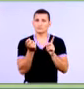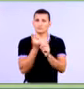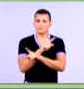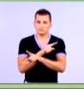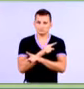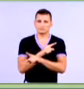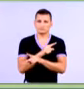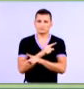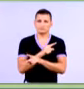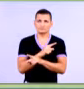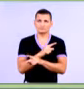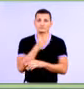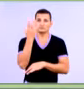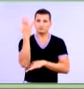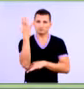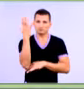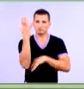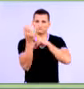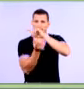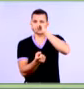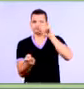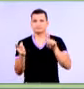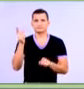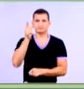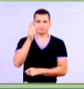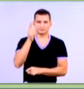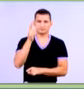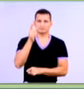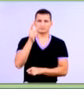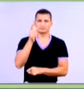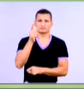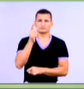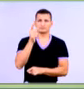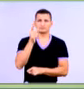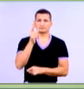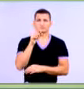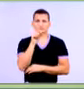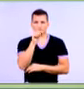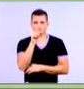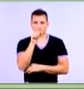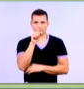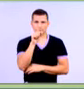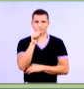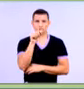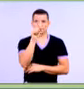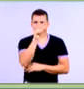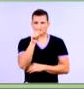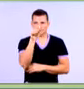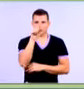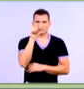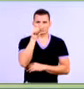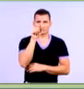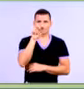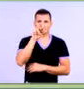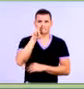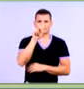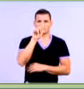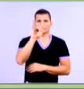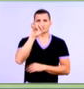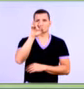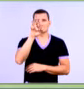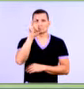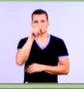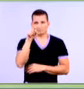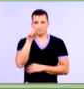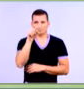primeiro nó da árvore é o nó raiz. Então, olha aqui, ó, esse daqui seria meu nó raiz, né? Cada link